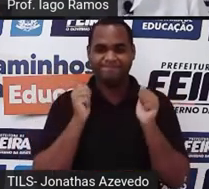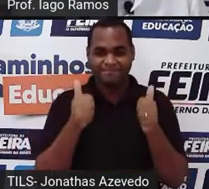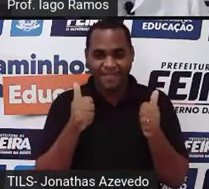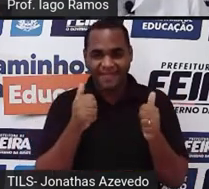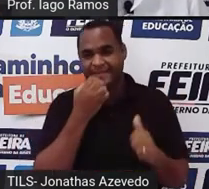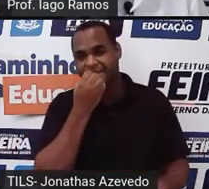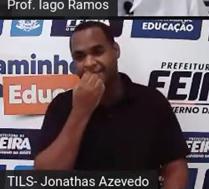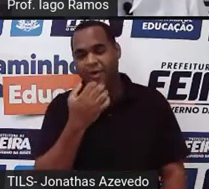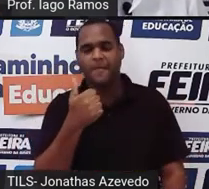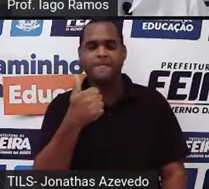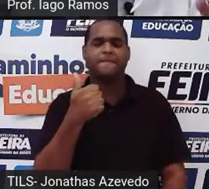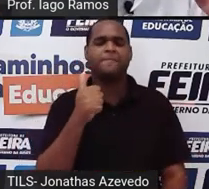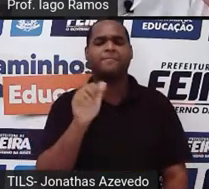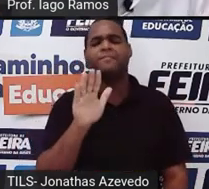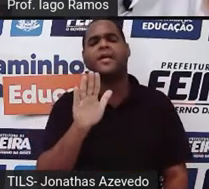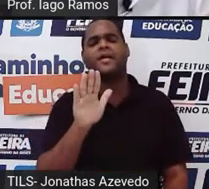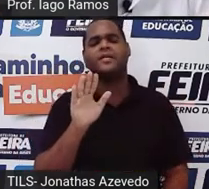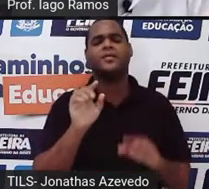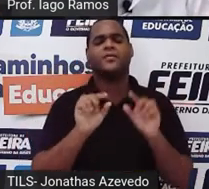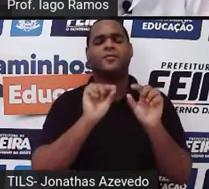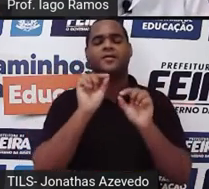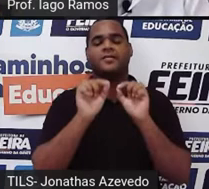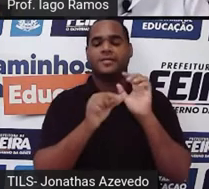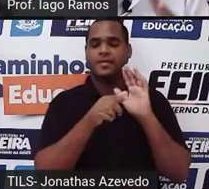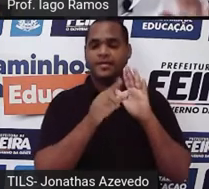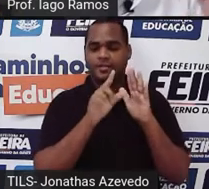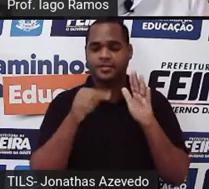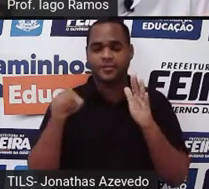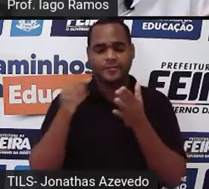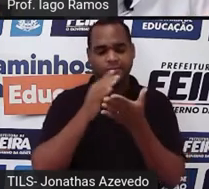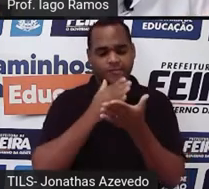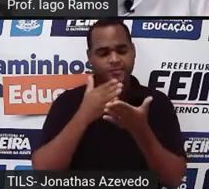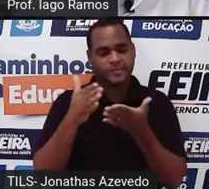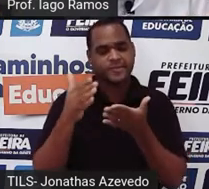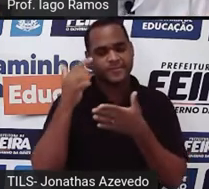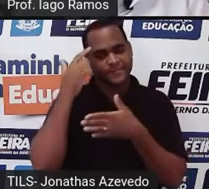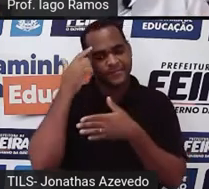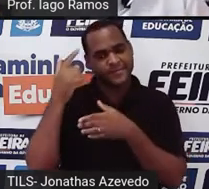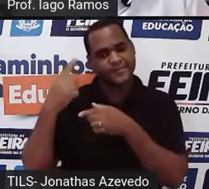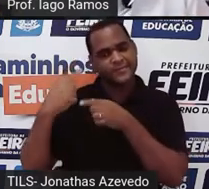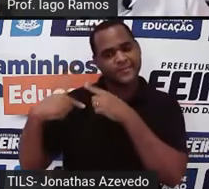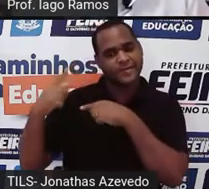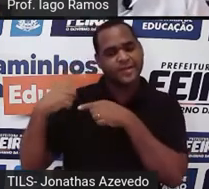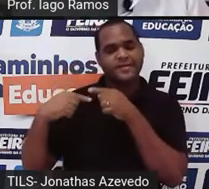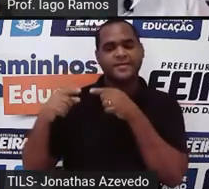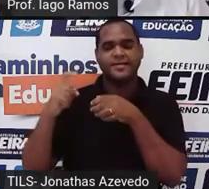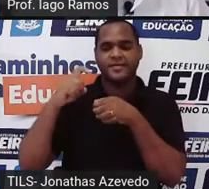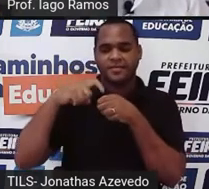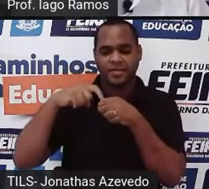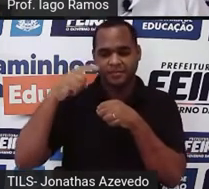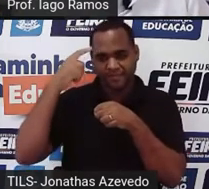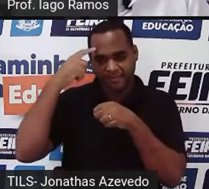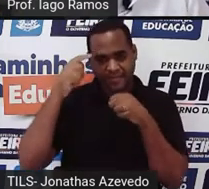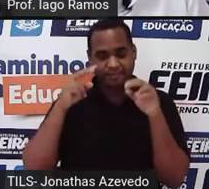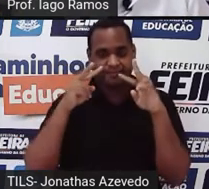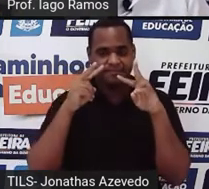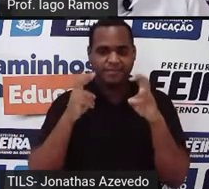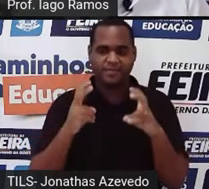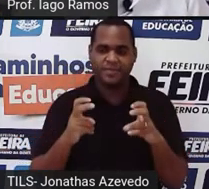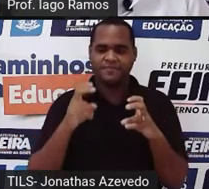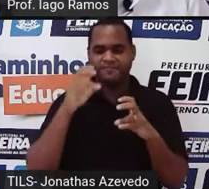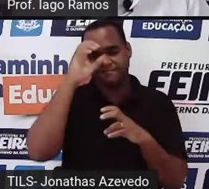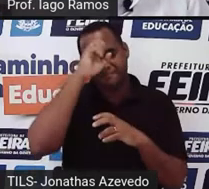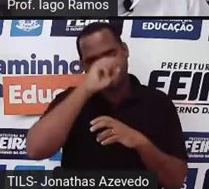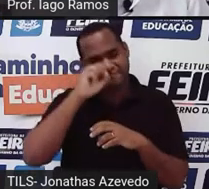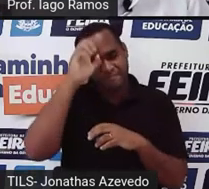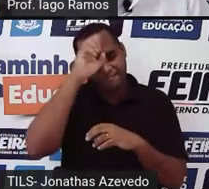Tranquilo? Mas assim, antes de a gente começar, né, voltar a mergulhar nesse tema, eu queria